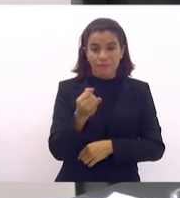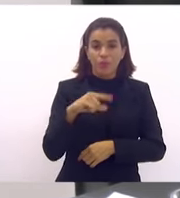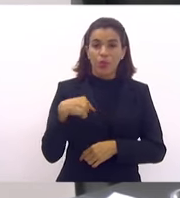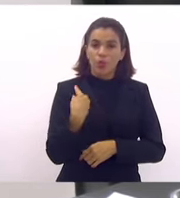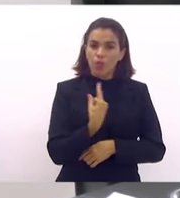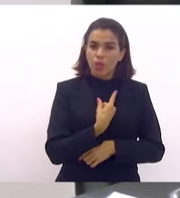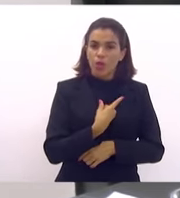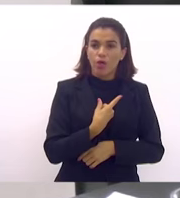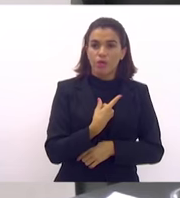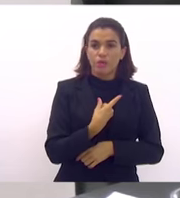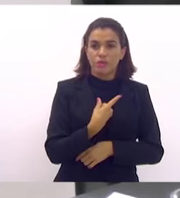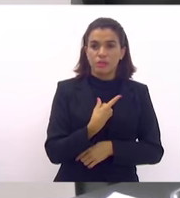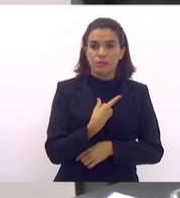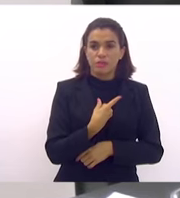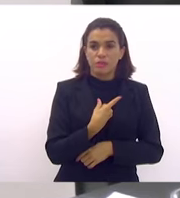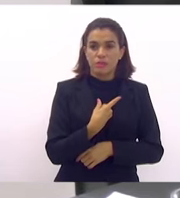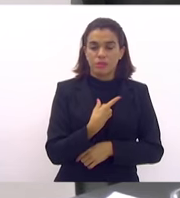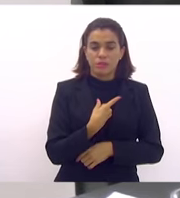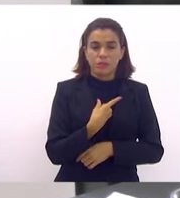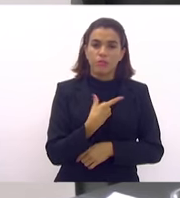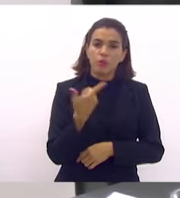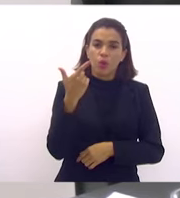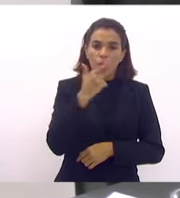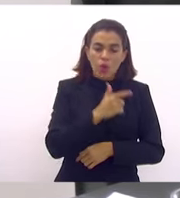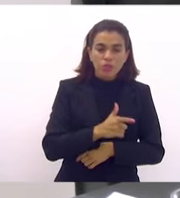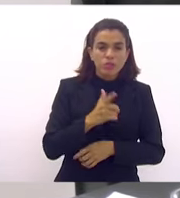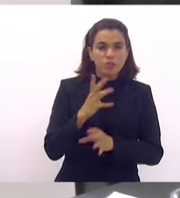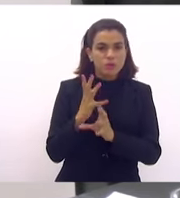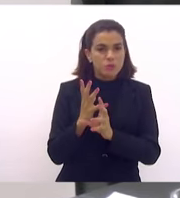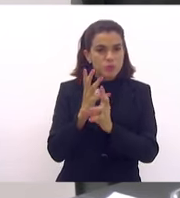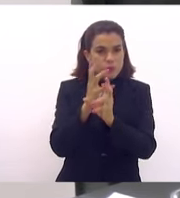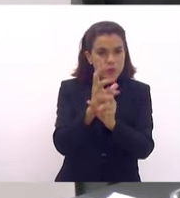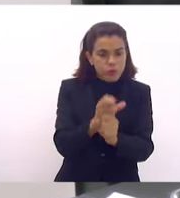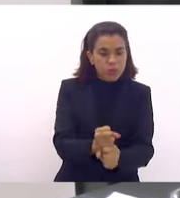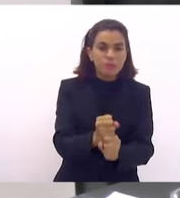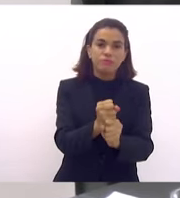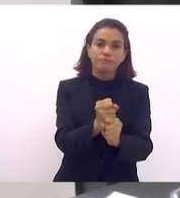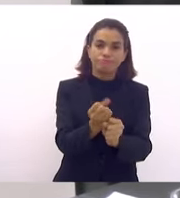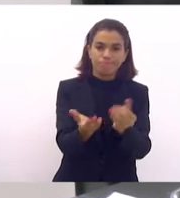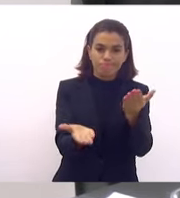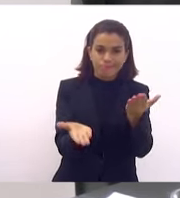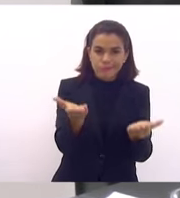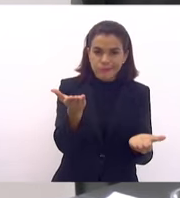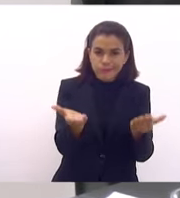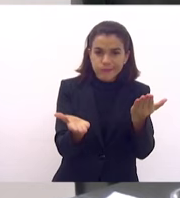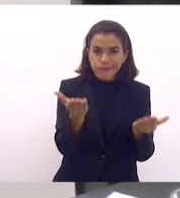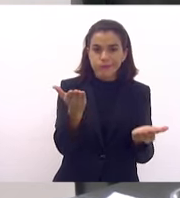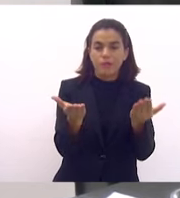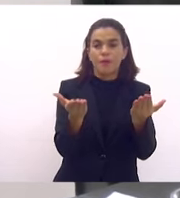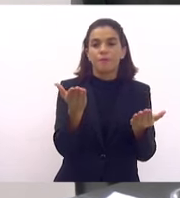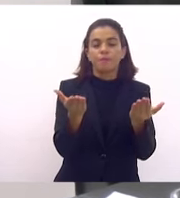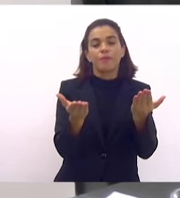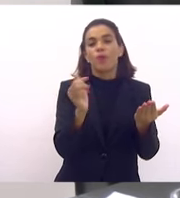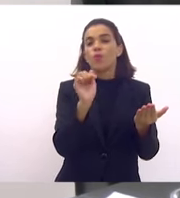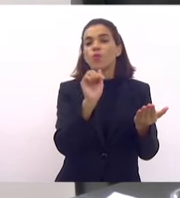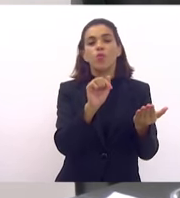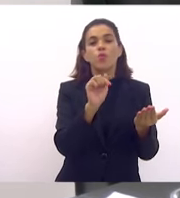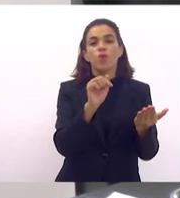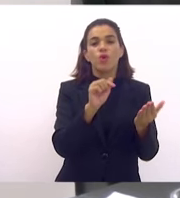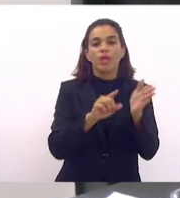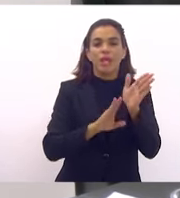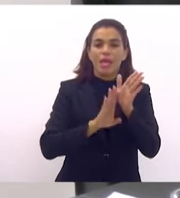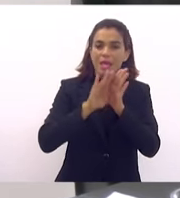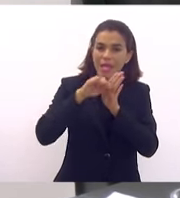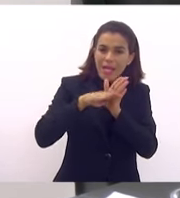Fizemos aqui um balanço, que depois eu vou dar ciência a Vossas Excelências, que é um balanço com gráficos